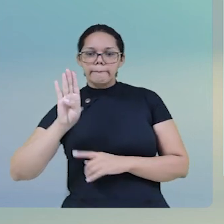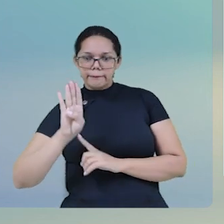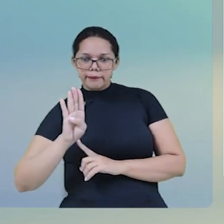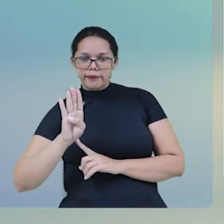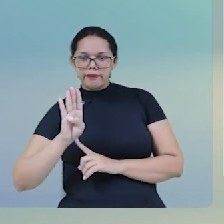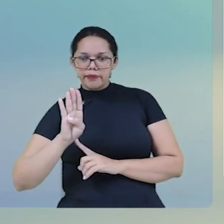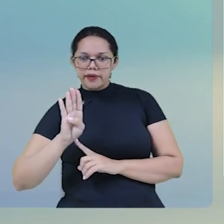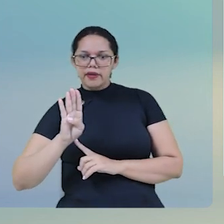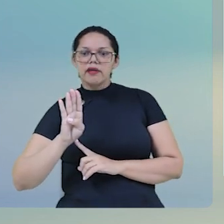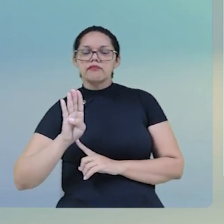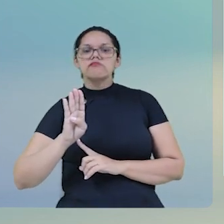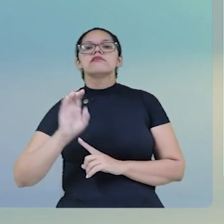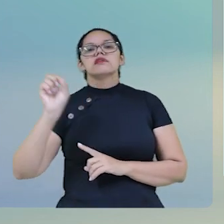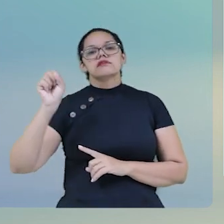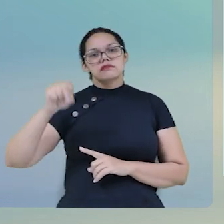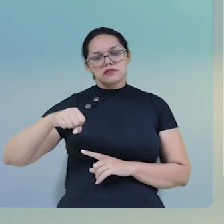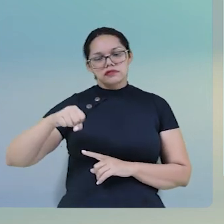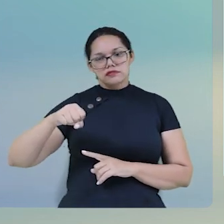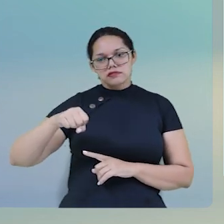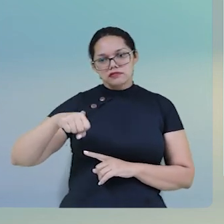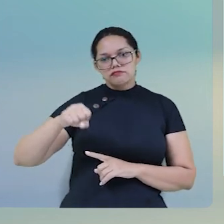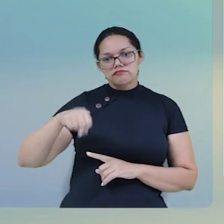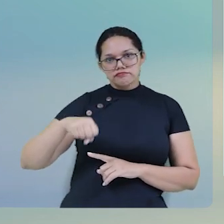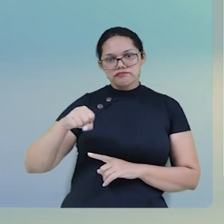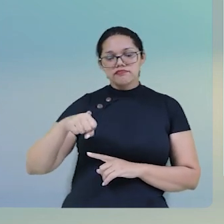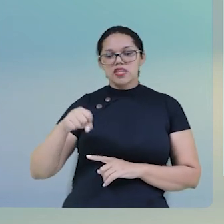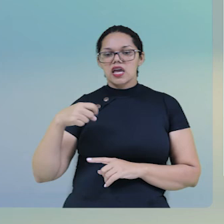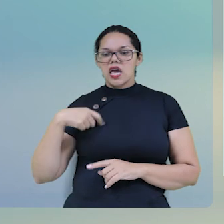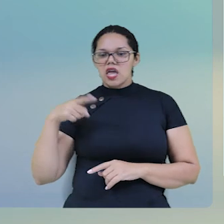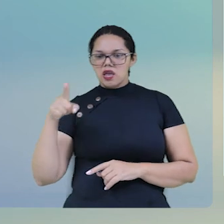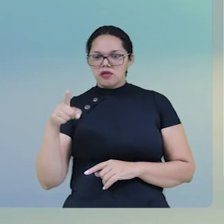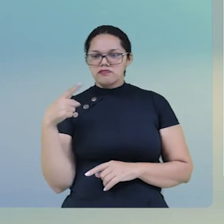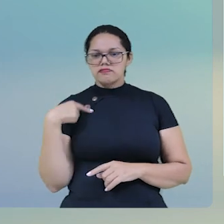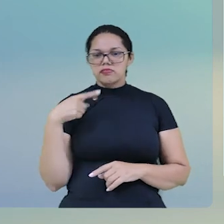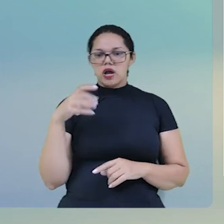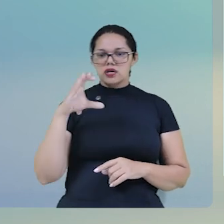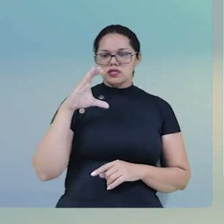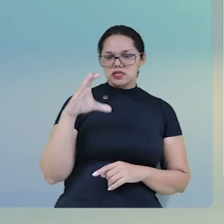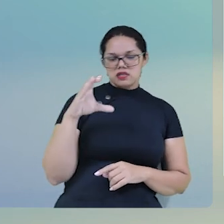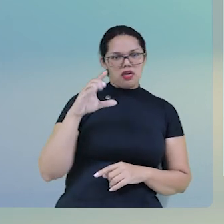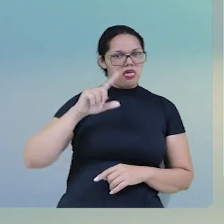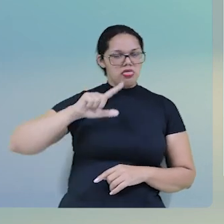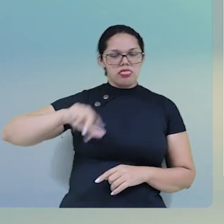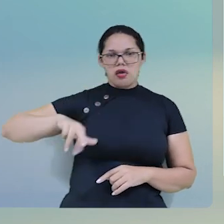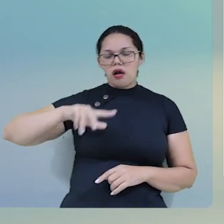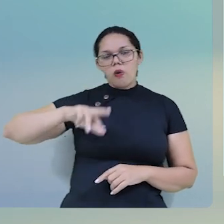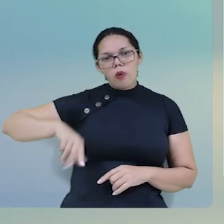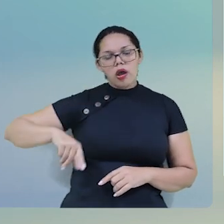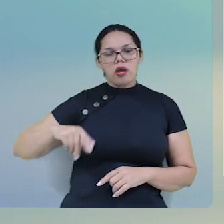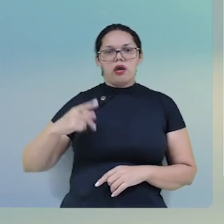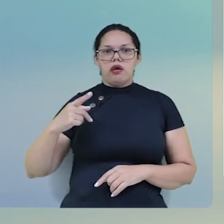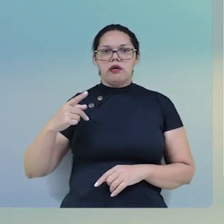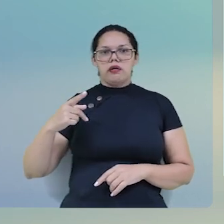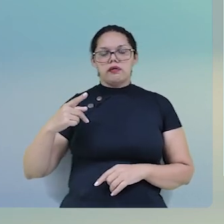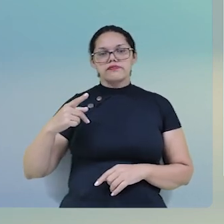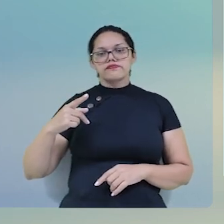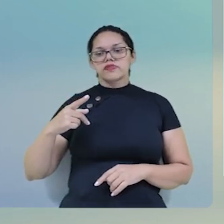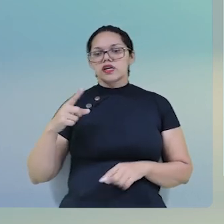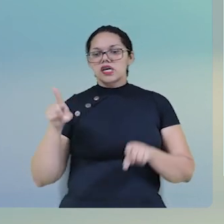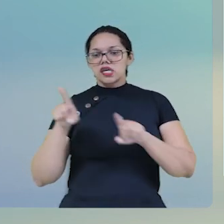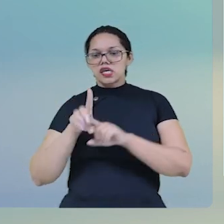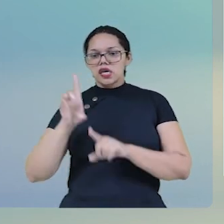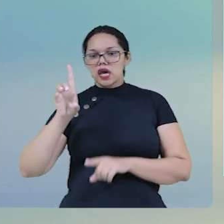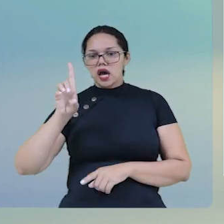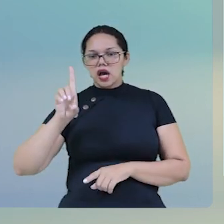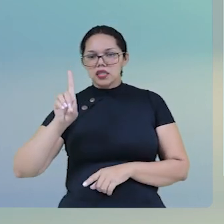obter resultados de alta performance? Não. É necessário para reproduzir movimentos pré-determinados? Também